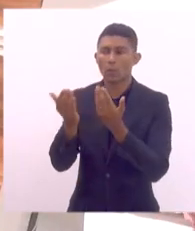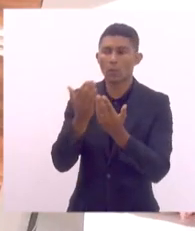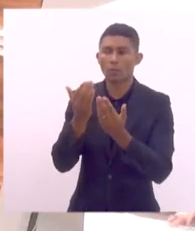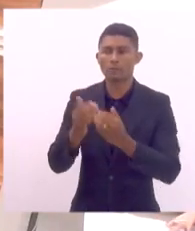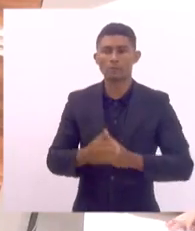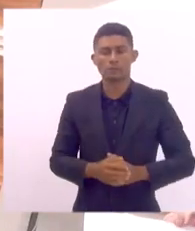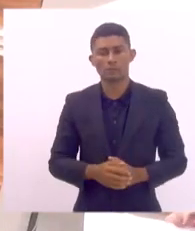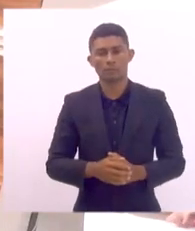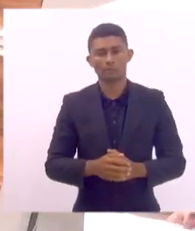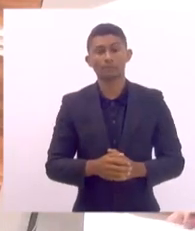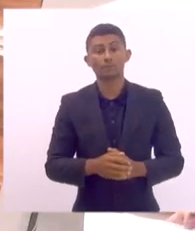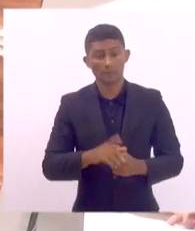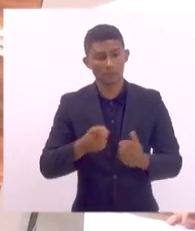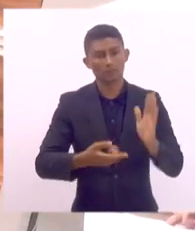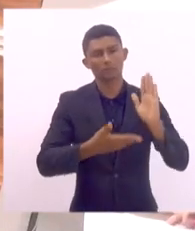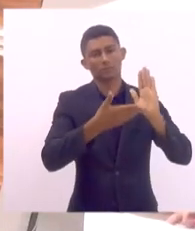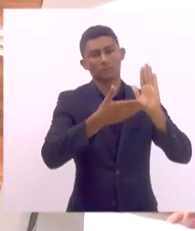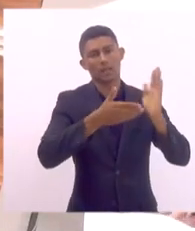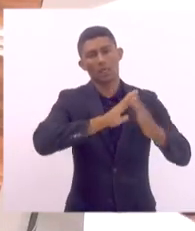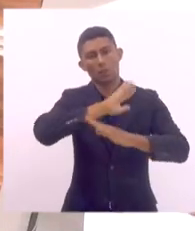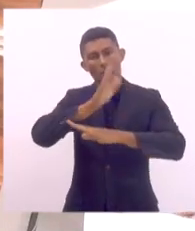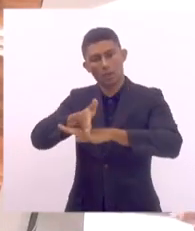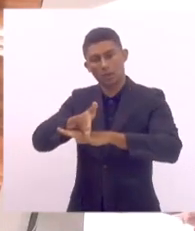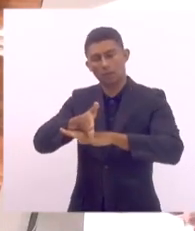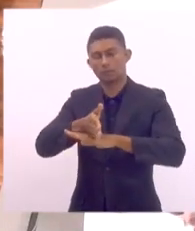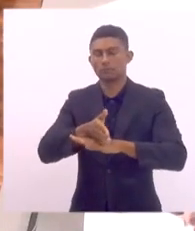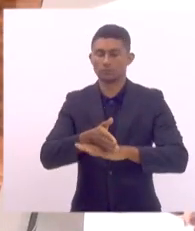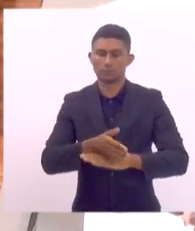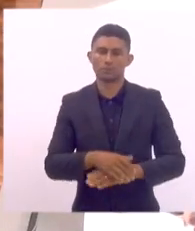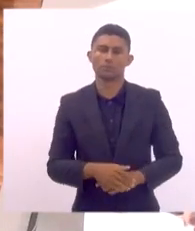É para derrubar. Ah, eu vou encaminhar para derrubar.